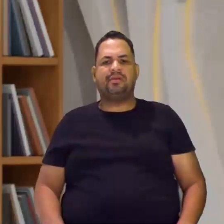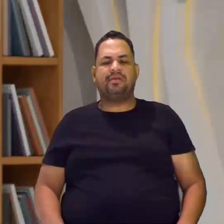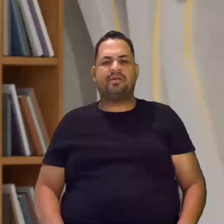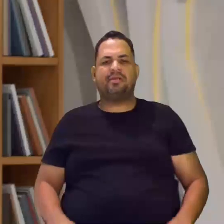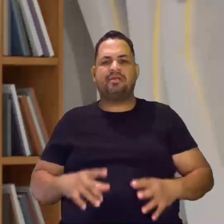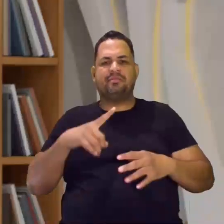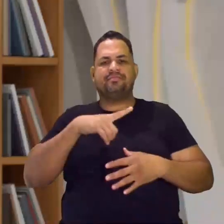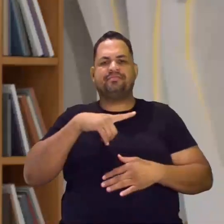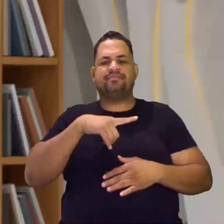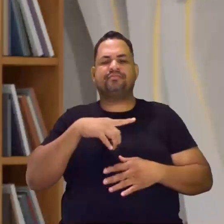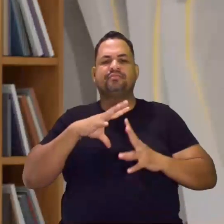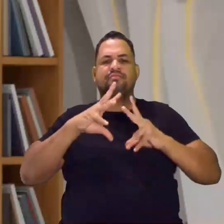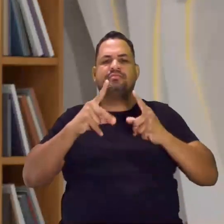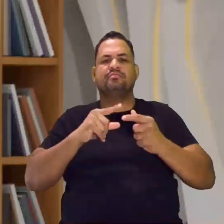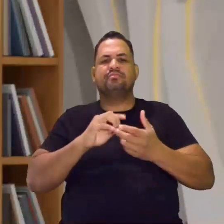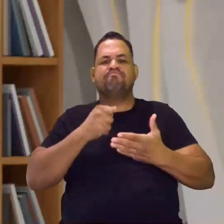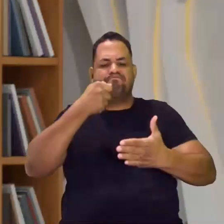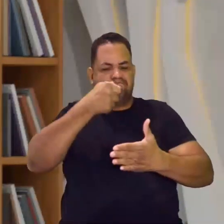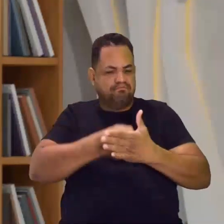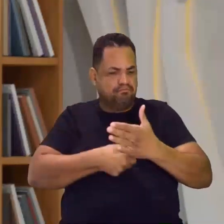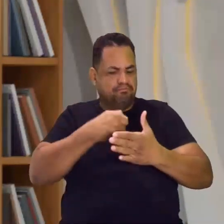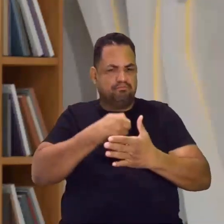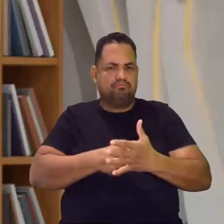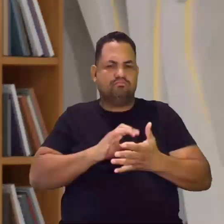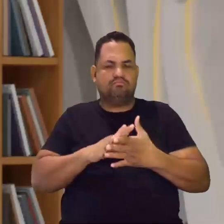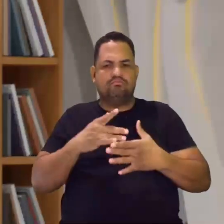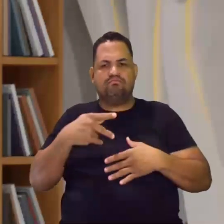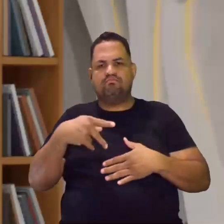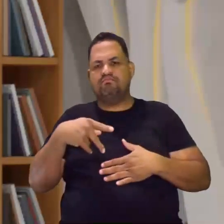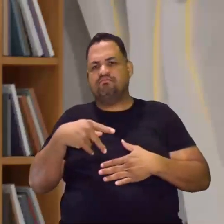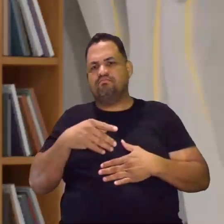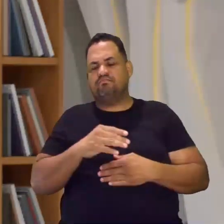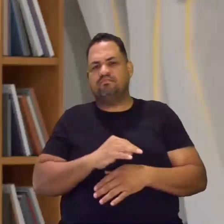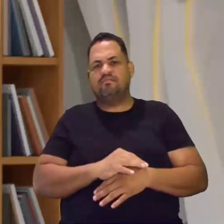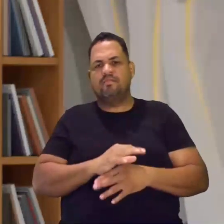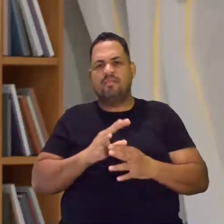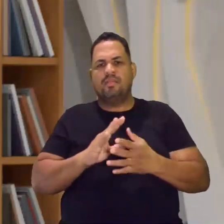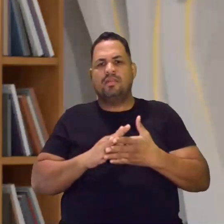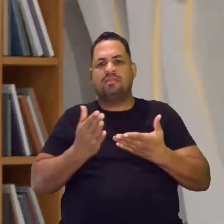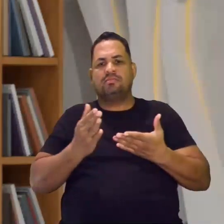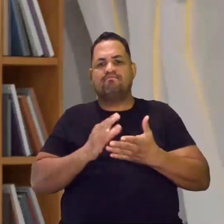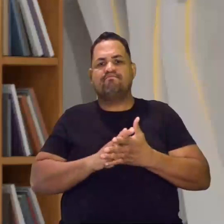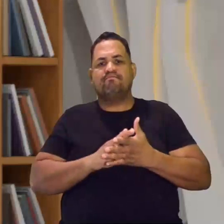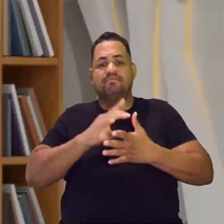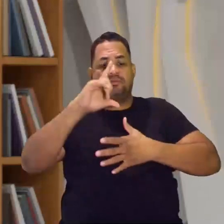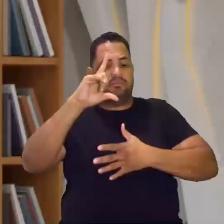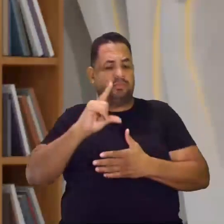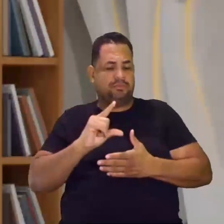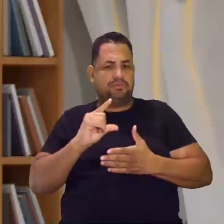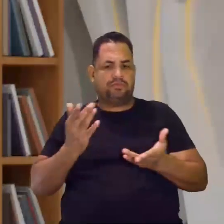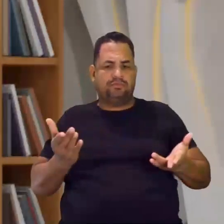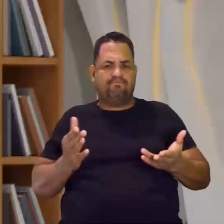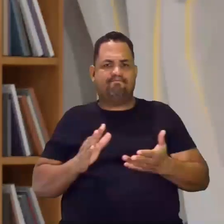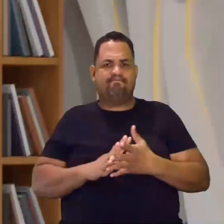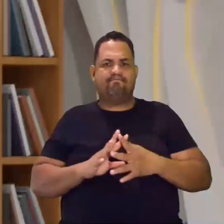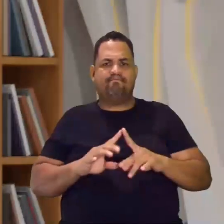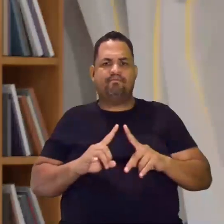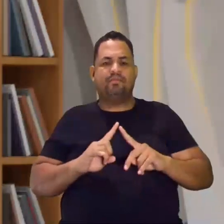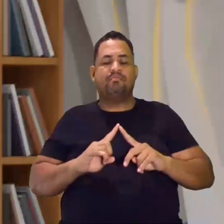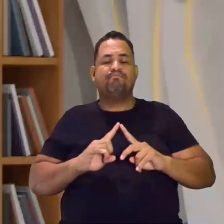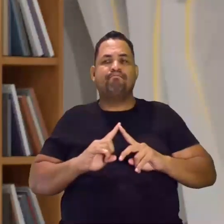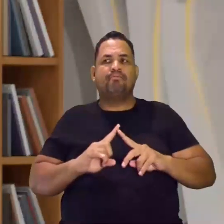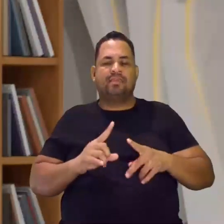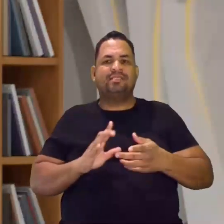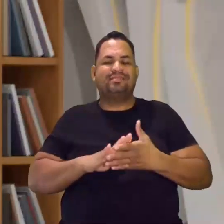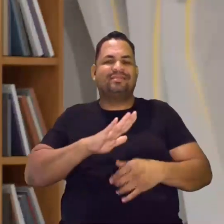tem toda uma luta, né? Para que isso seja ao menos minimizado, já que a gente sabe que o